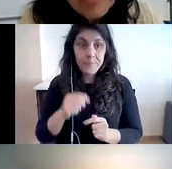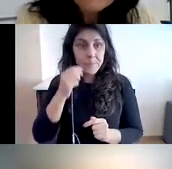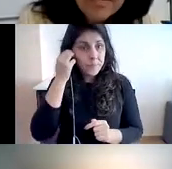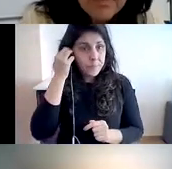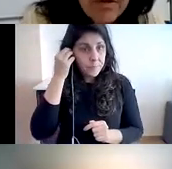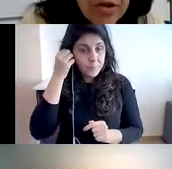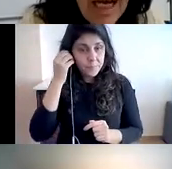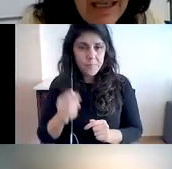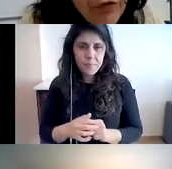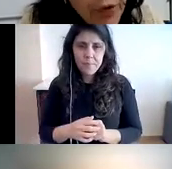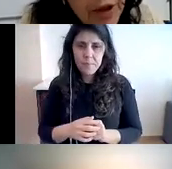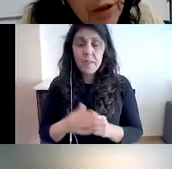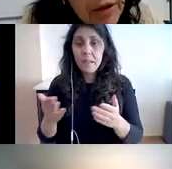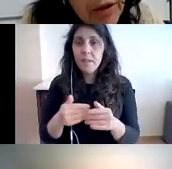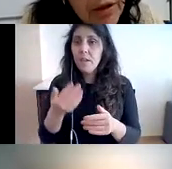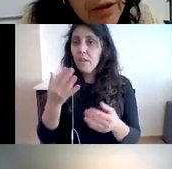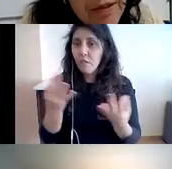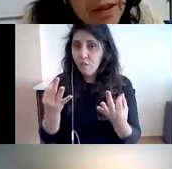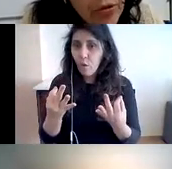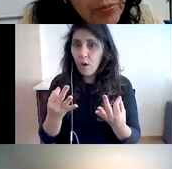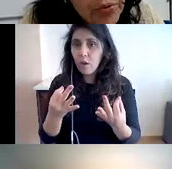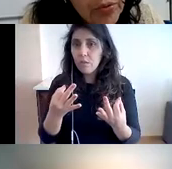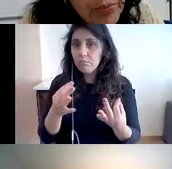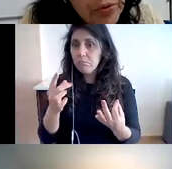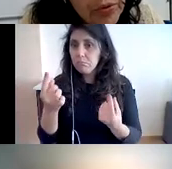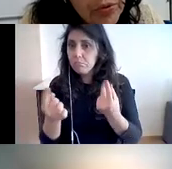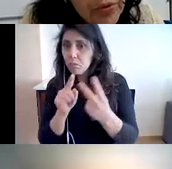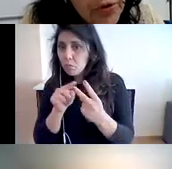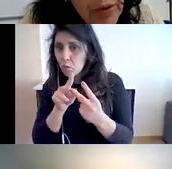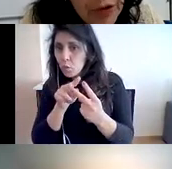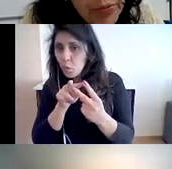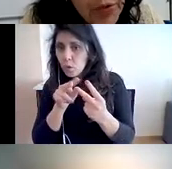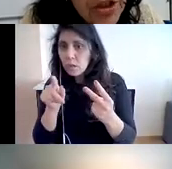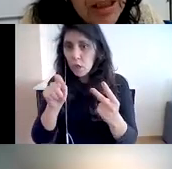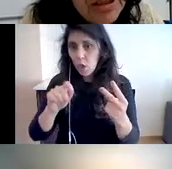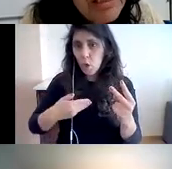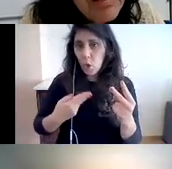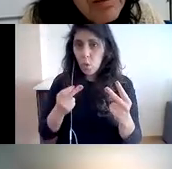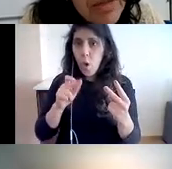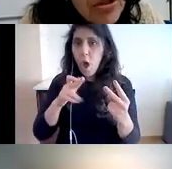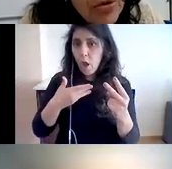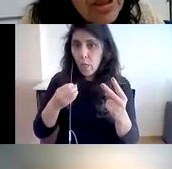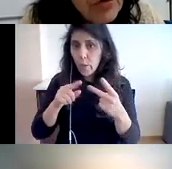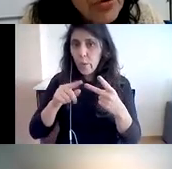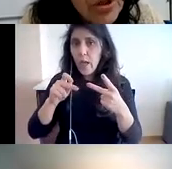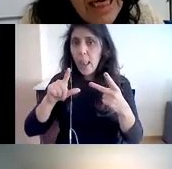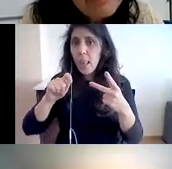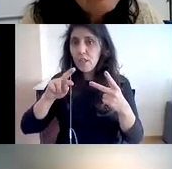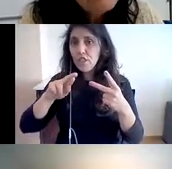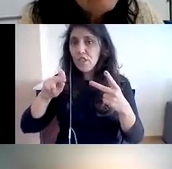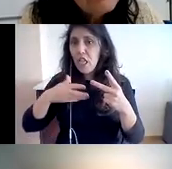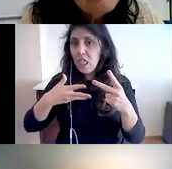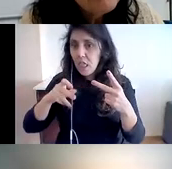como eu disse, já aqui foi trazido pelo Eduardo e pelo Alexandre, mas eu queria